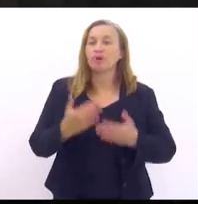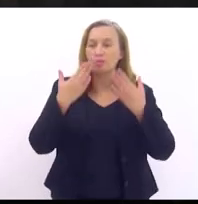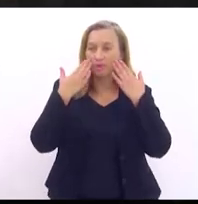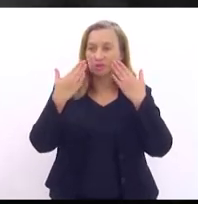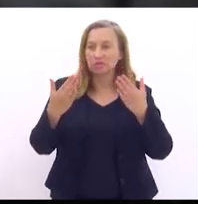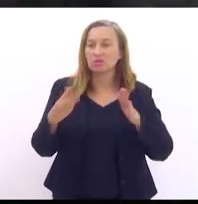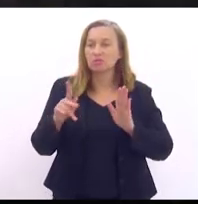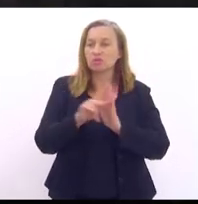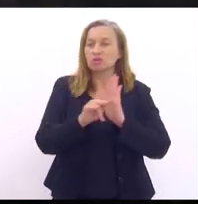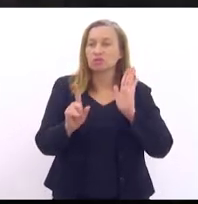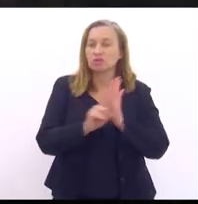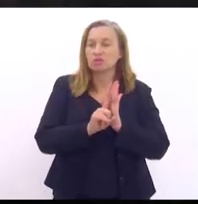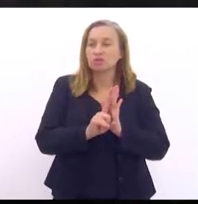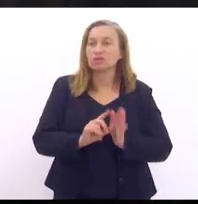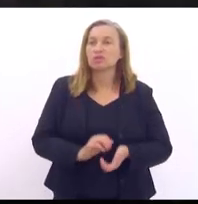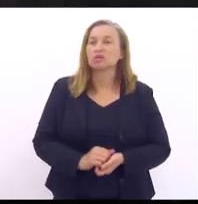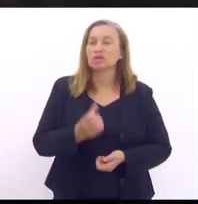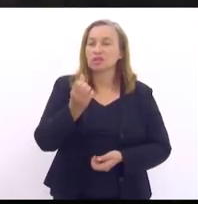apresentei o projeto de lei